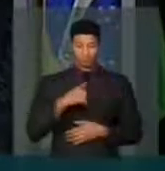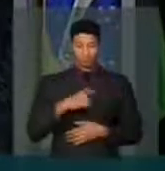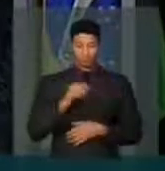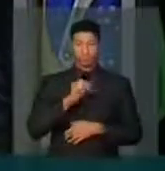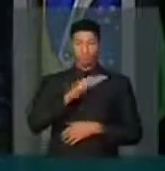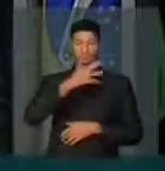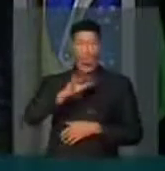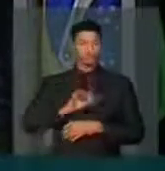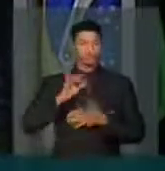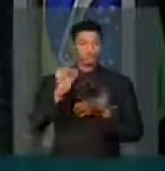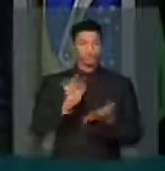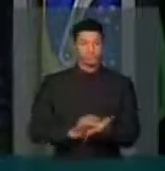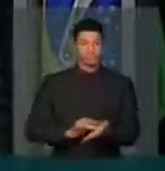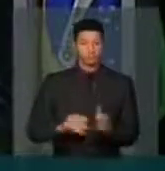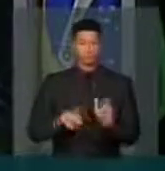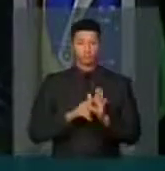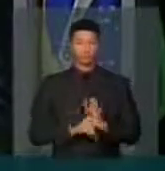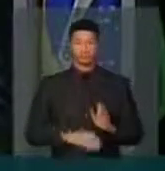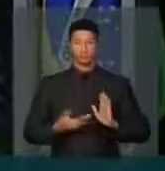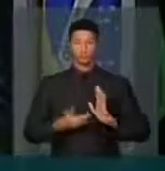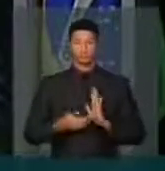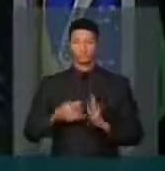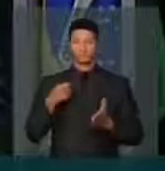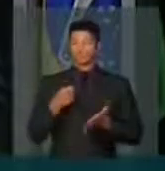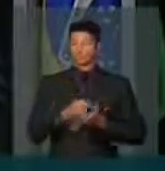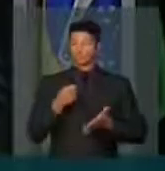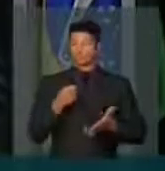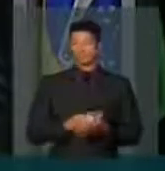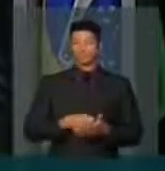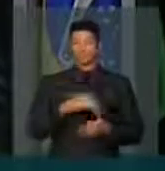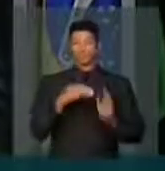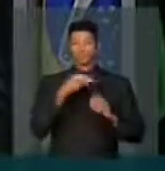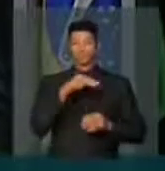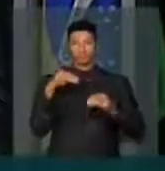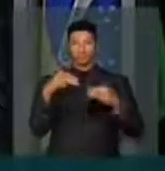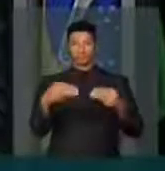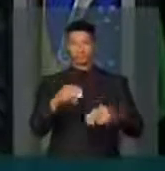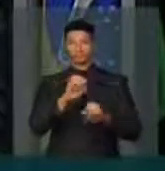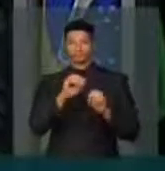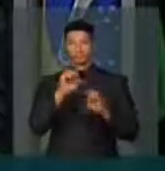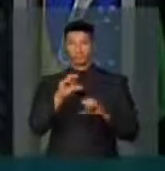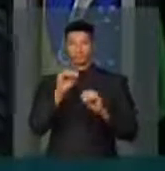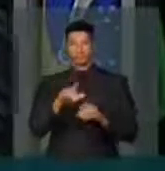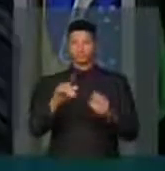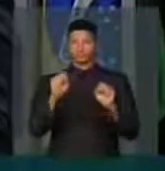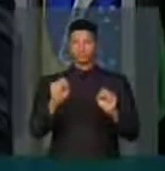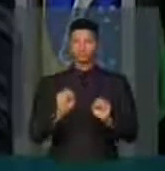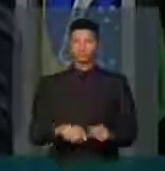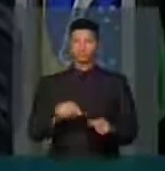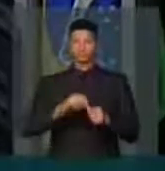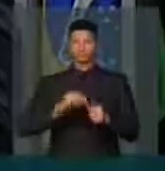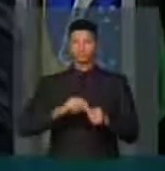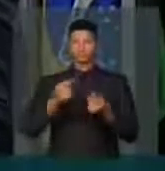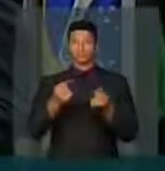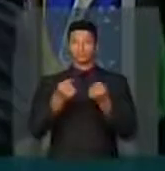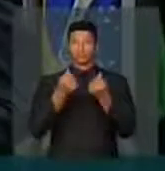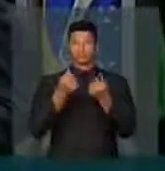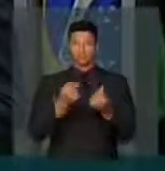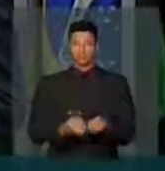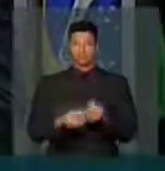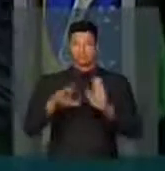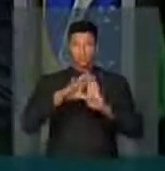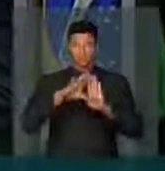ação concreta desta casa, exigindo do Ministério da Educação que ele possa colocar esse dinheiro direto